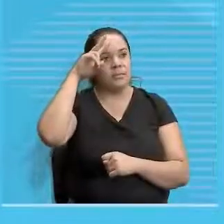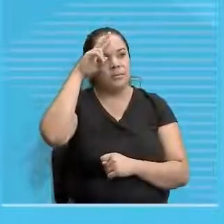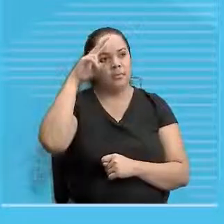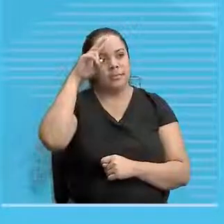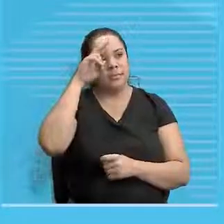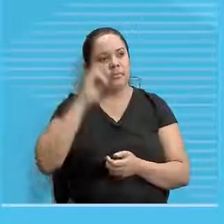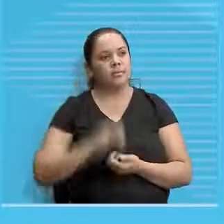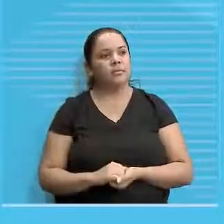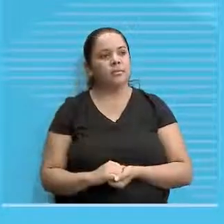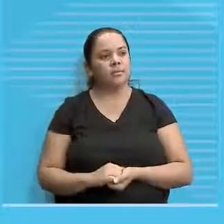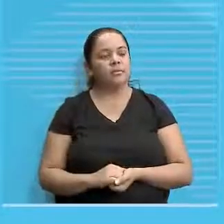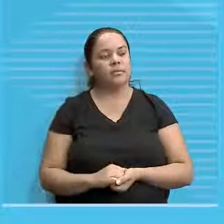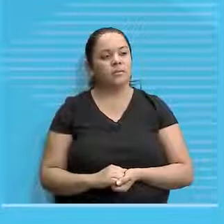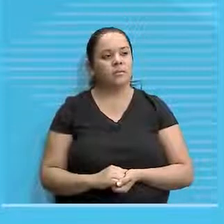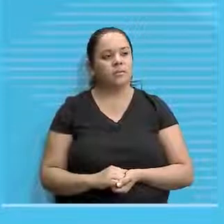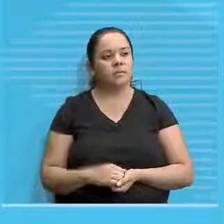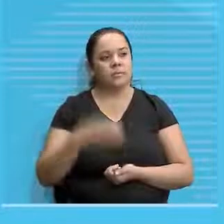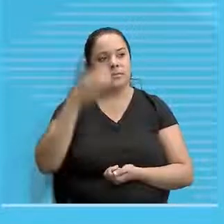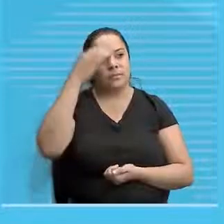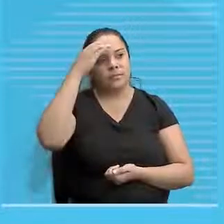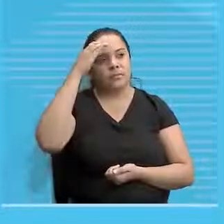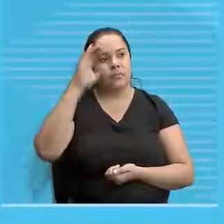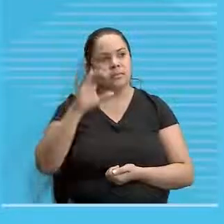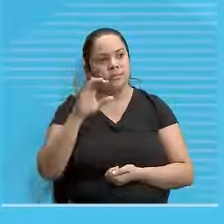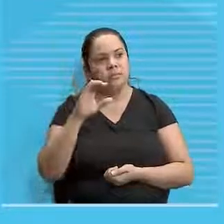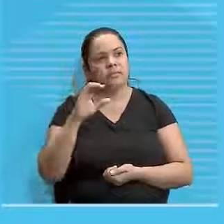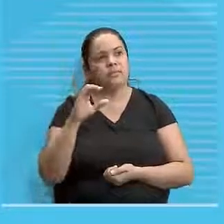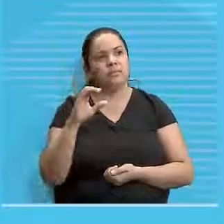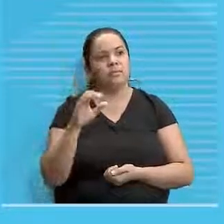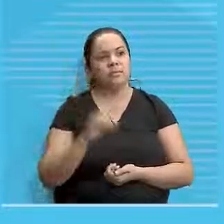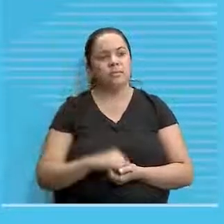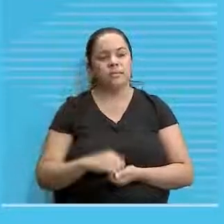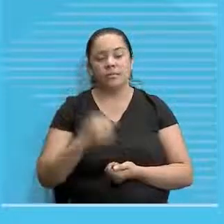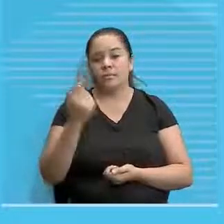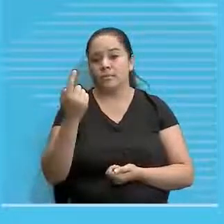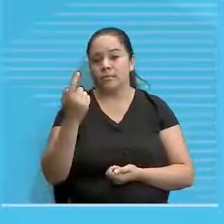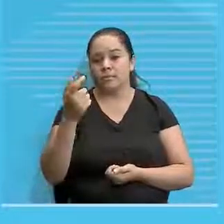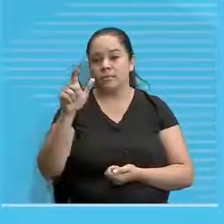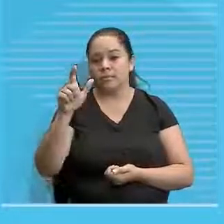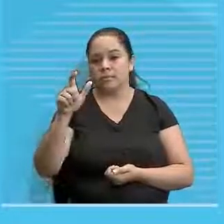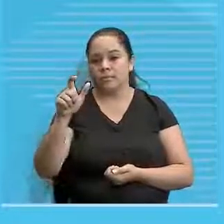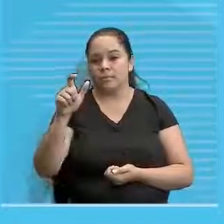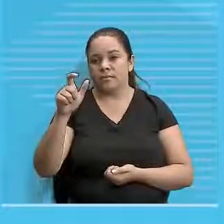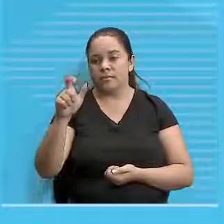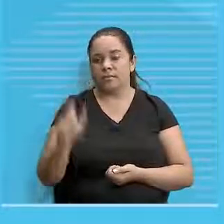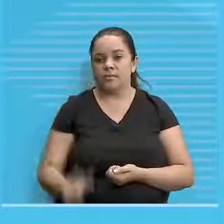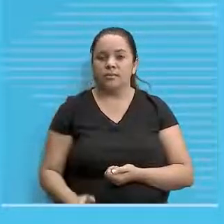indivíduo está inserido. Né? Então, a gente compartilha